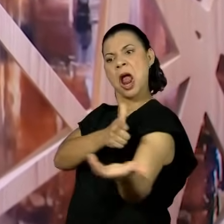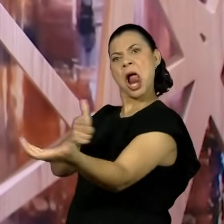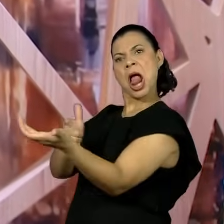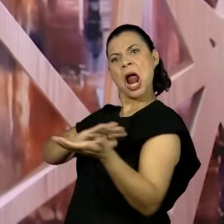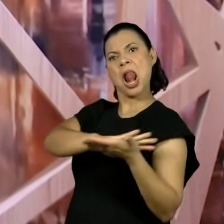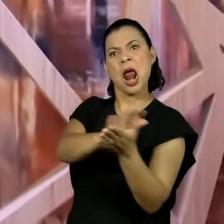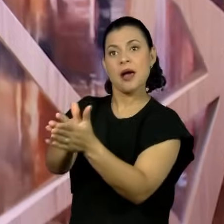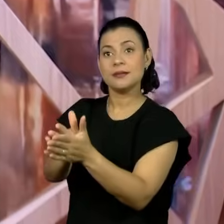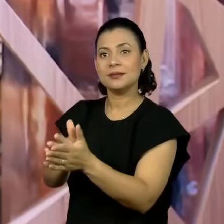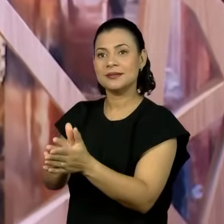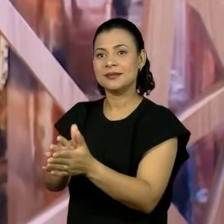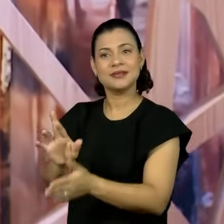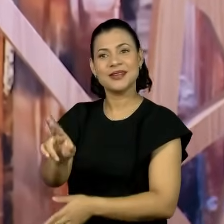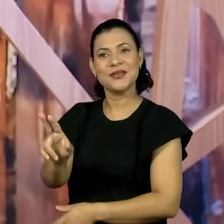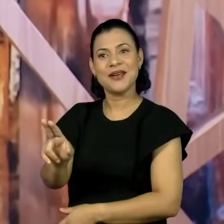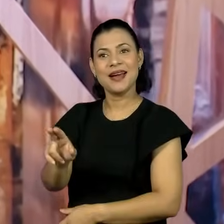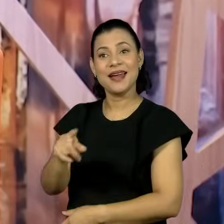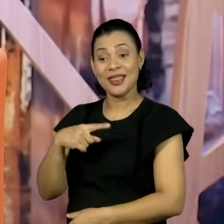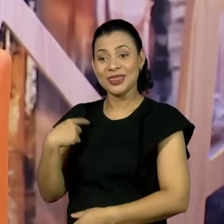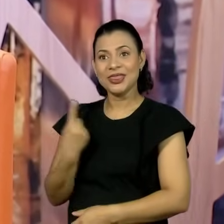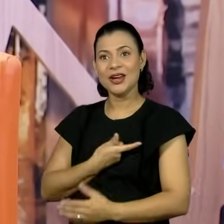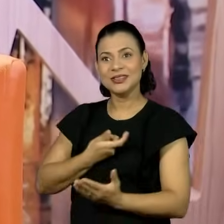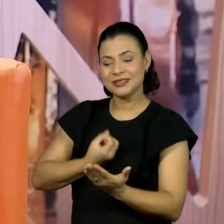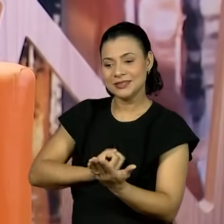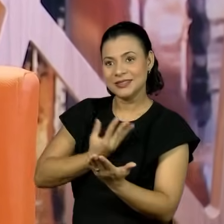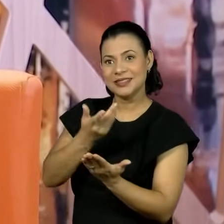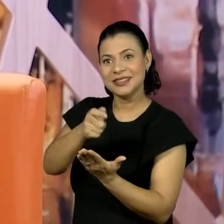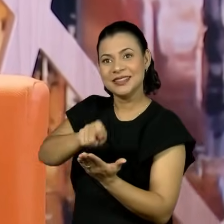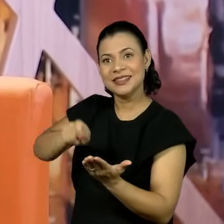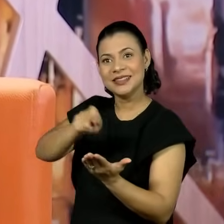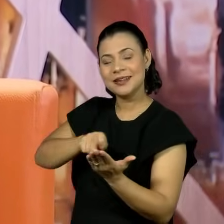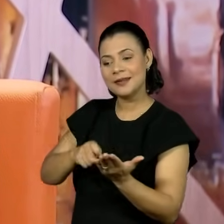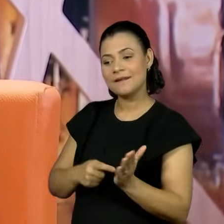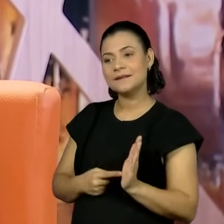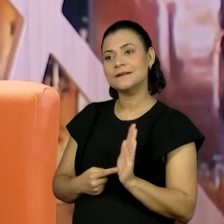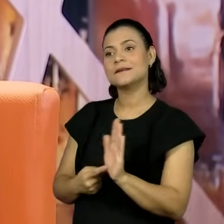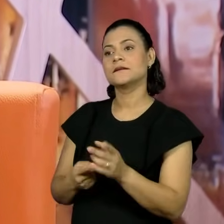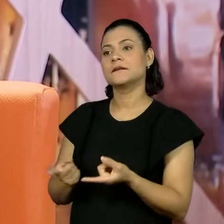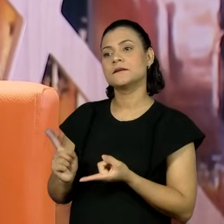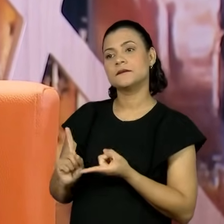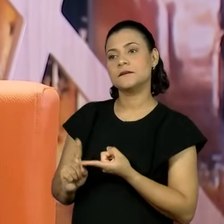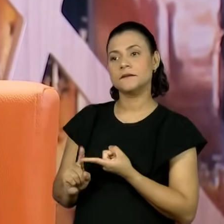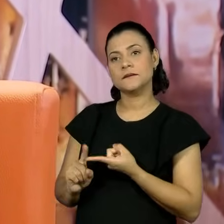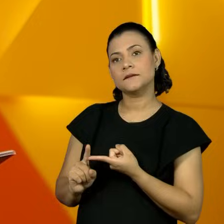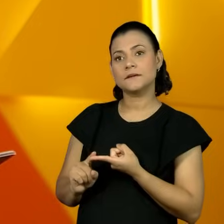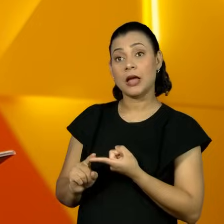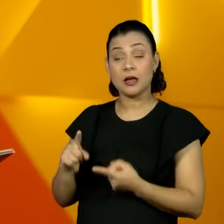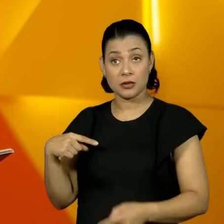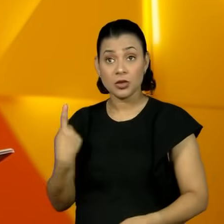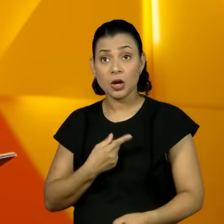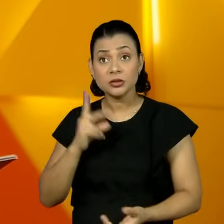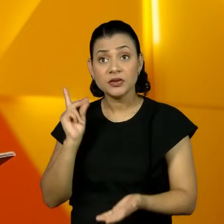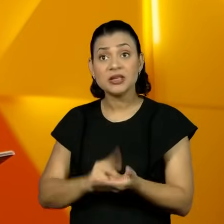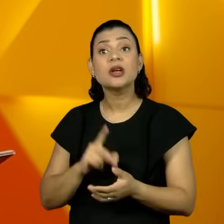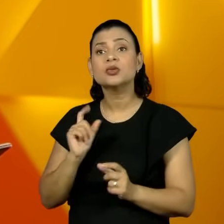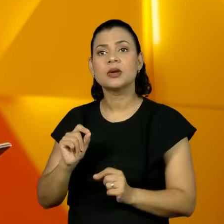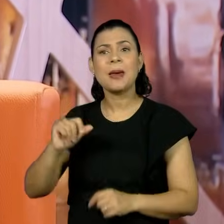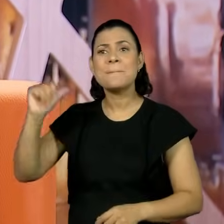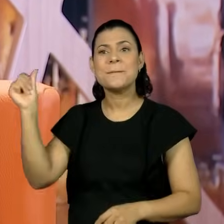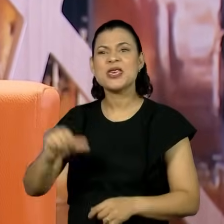O que eu acho bacana, nós somos herdeiros da pior tragédia da humanidade. Sim. A escravidão, A